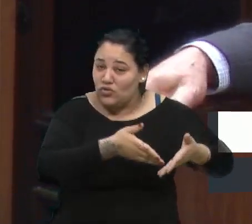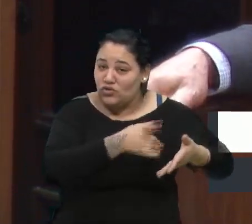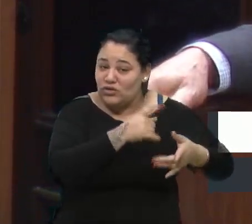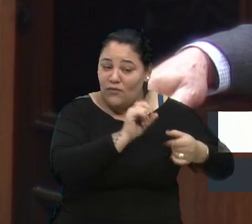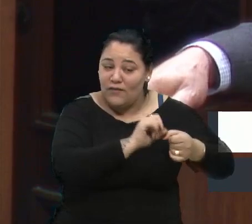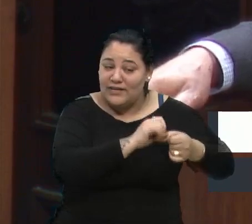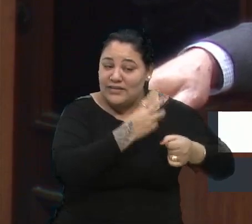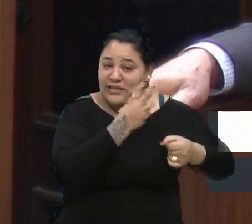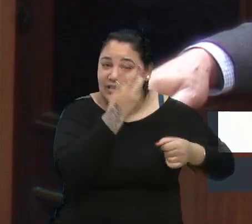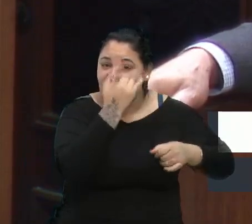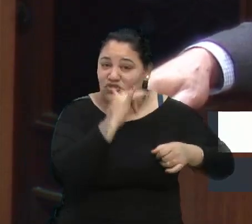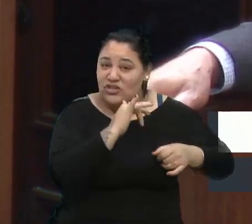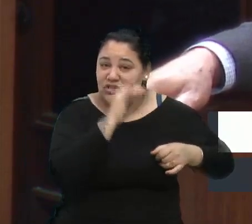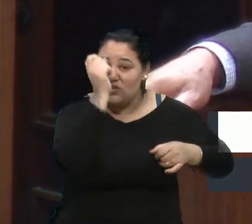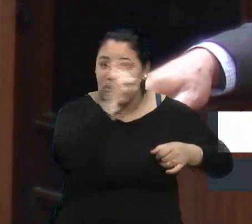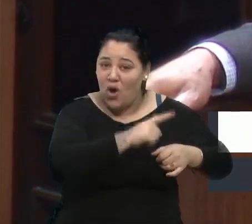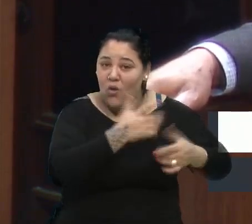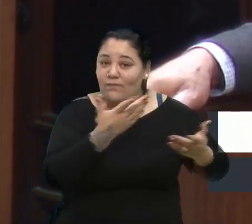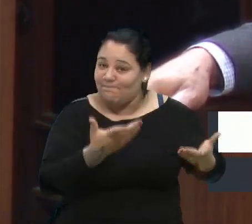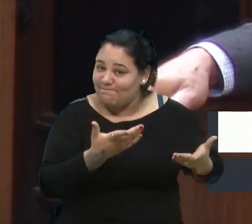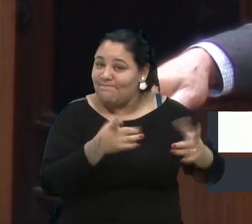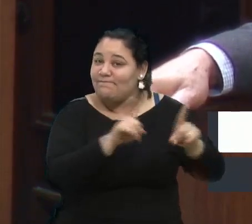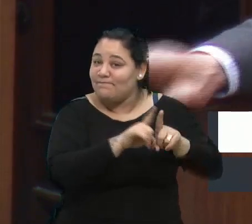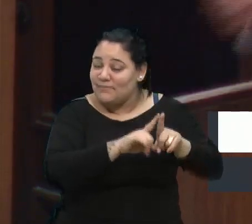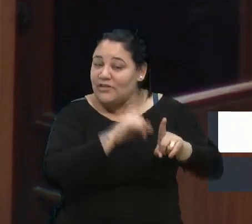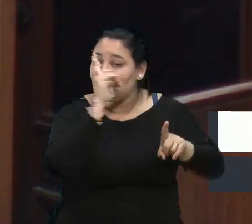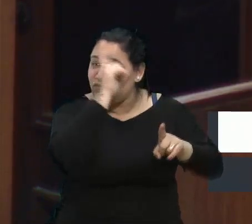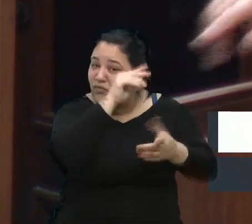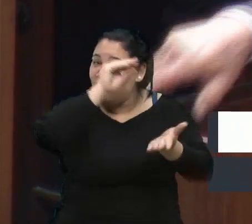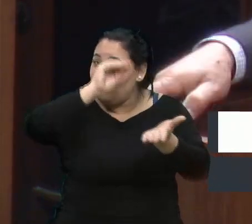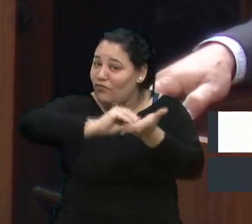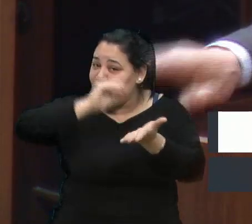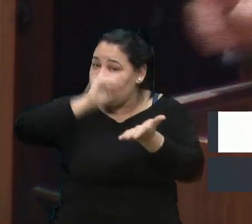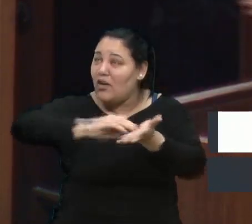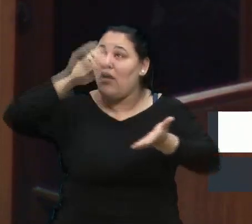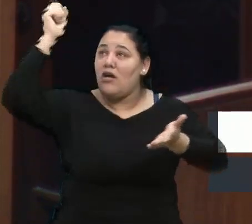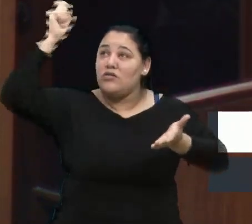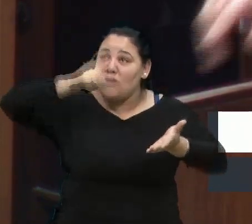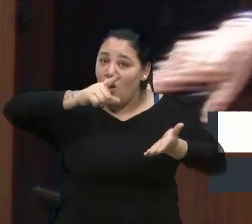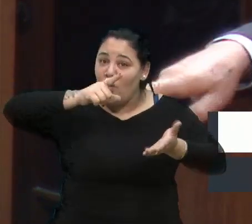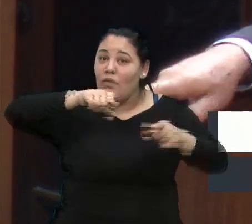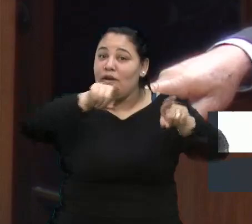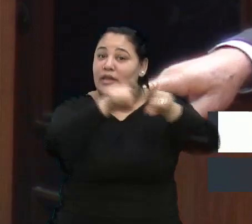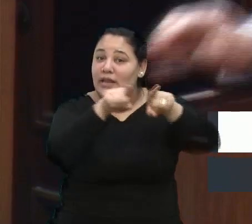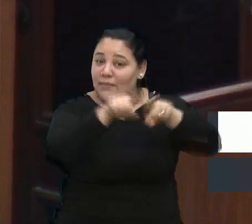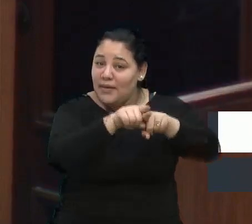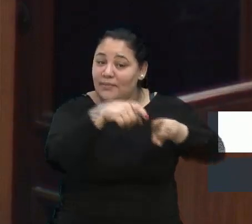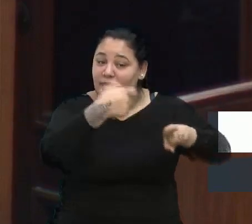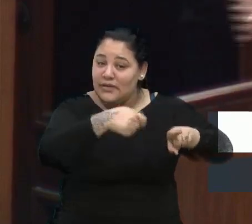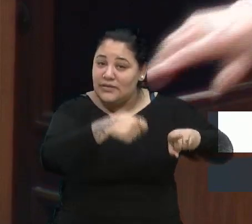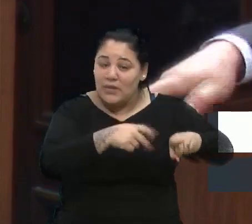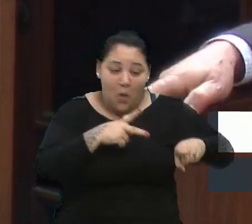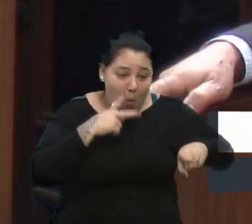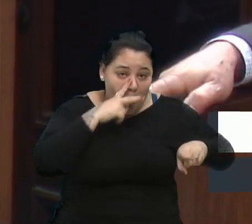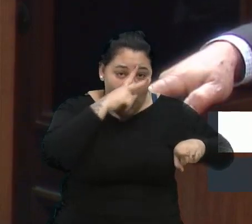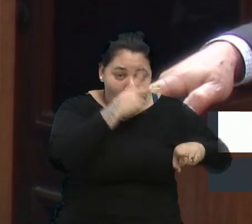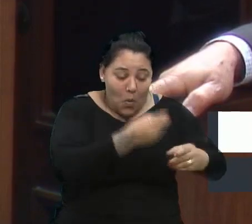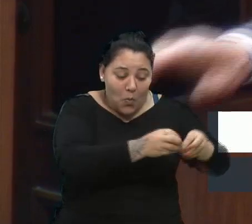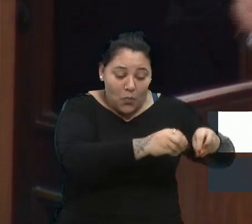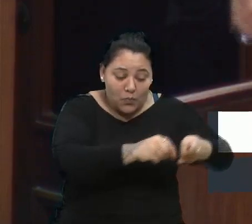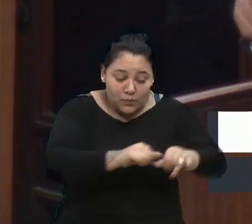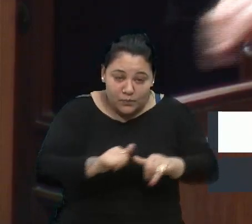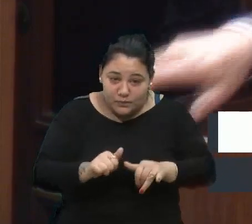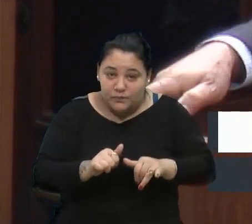sol. Além do adubo, o vereador Sandro sabe, nós conhecemos mais lá, precisa da luz